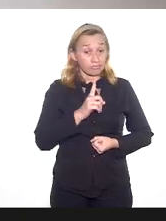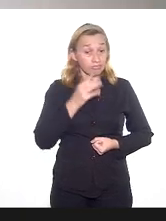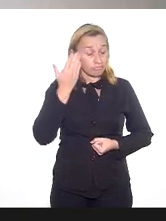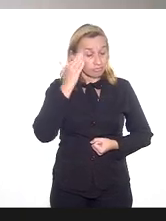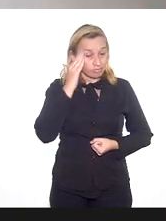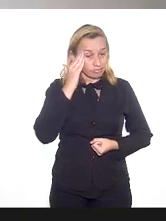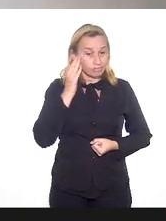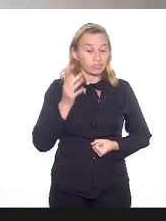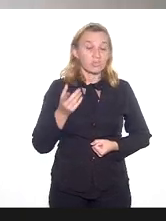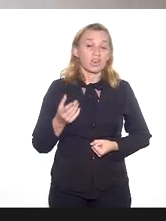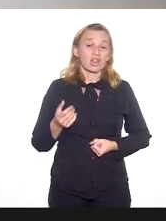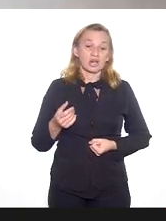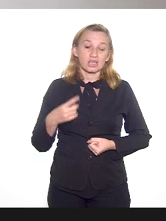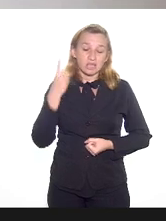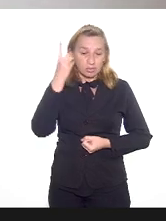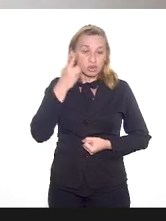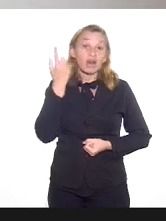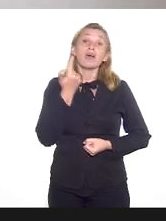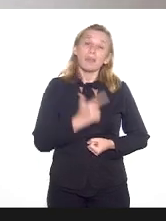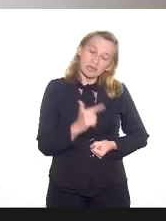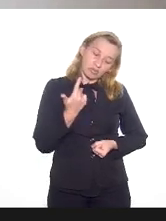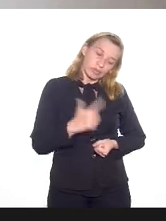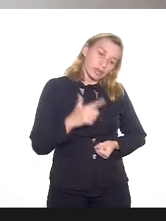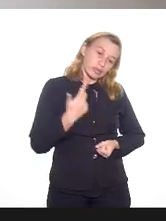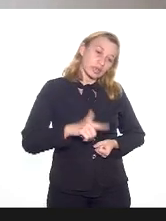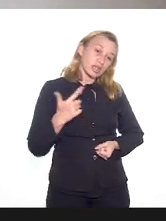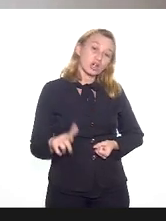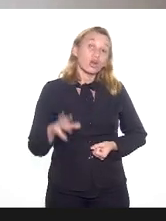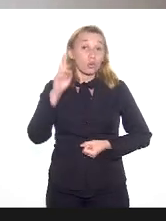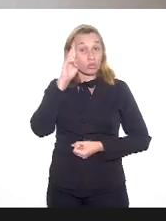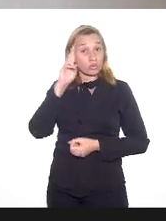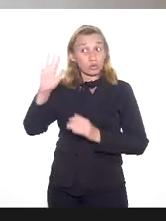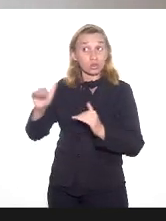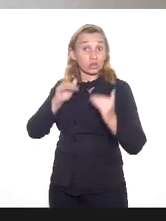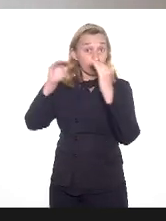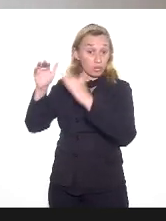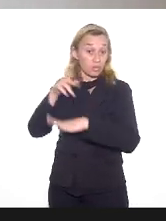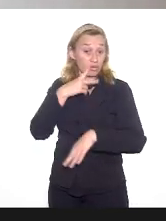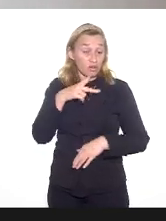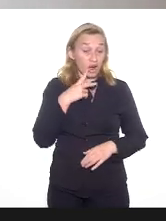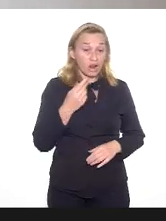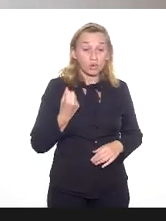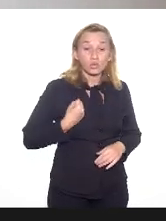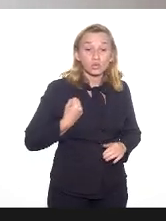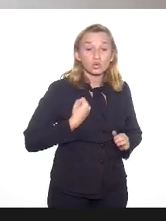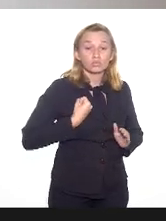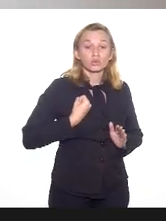E essa incompreensão, deputado, ela se repete quando Vossa Excelência cita o aumento